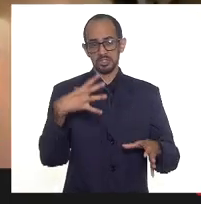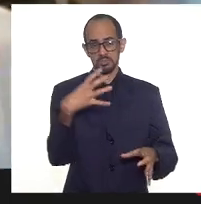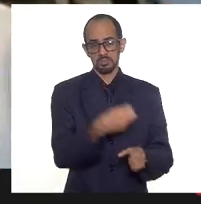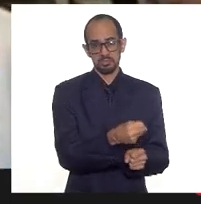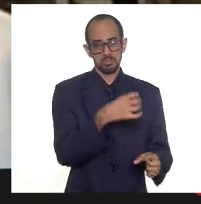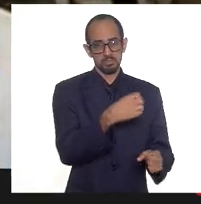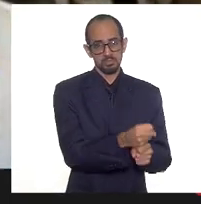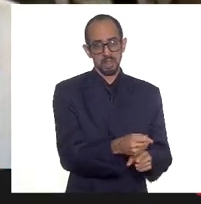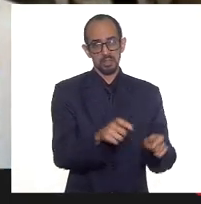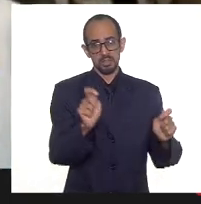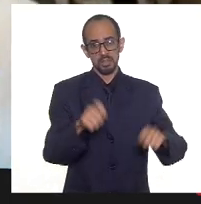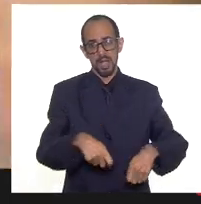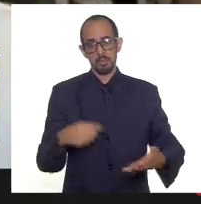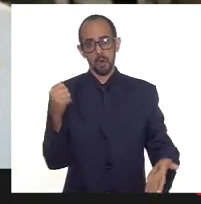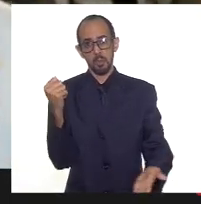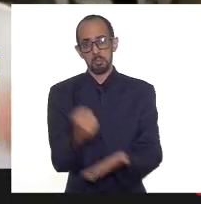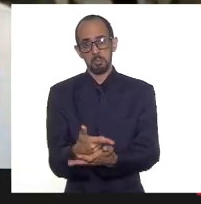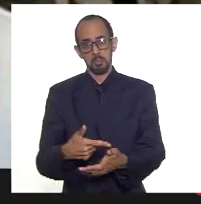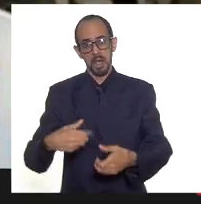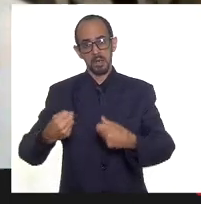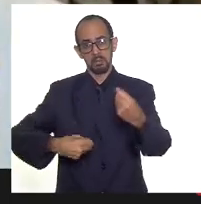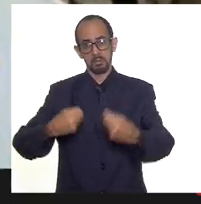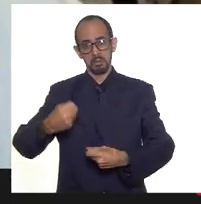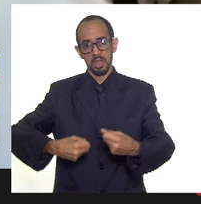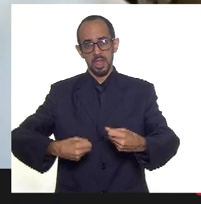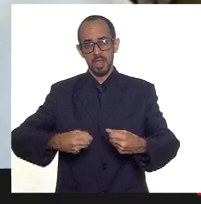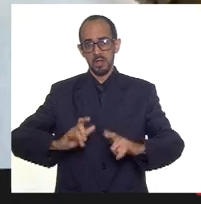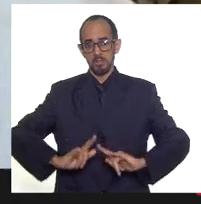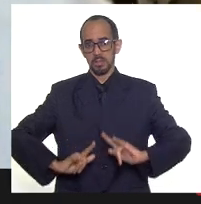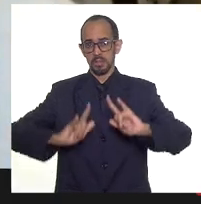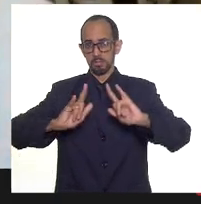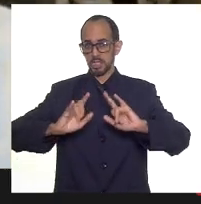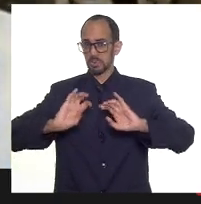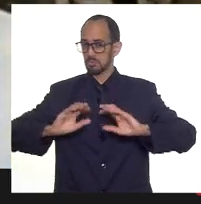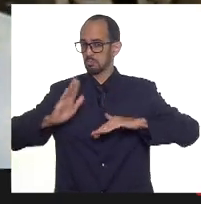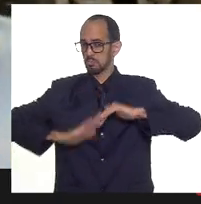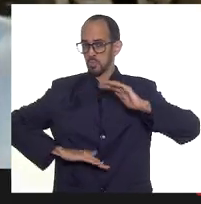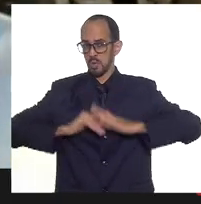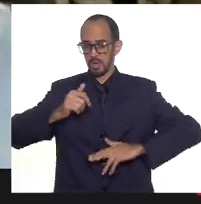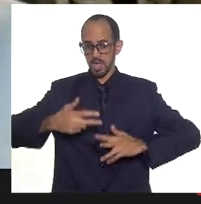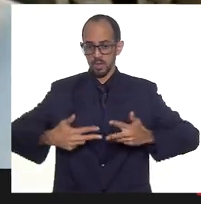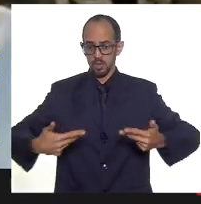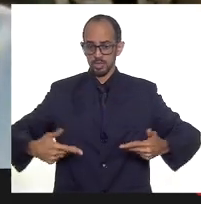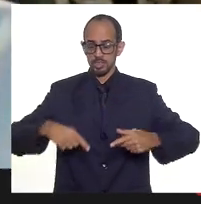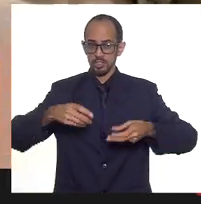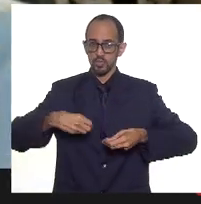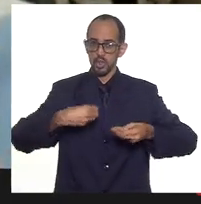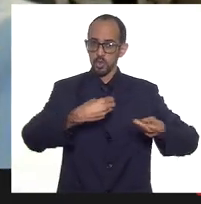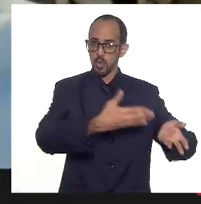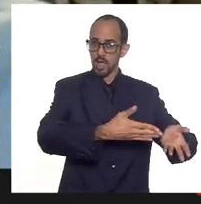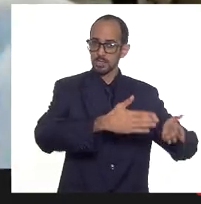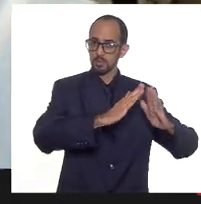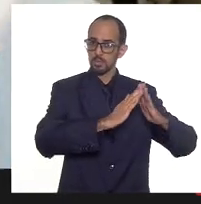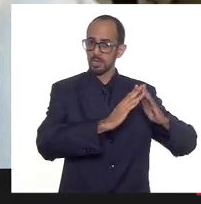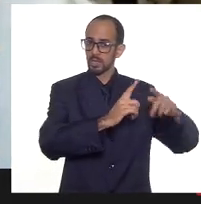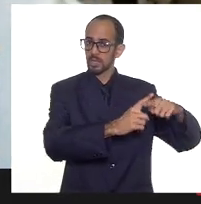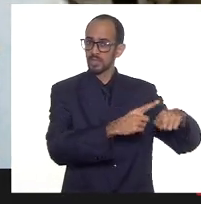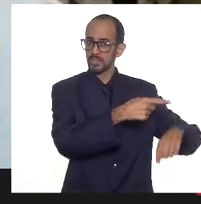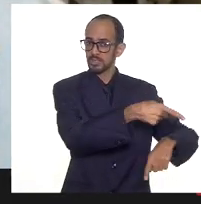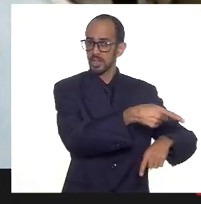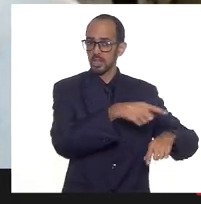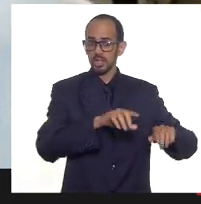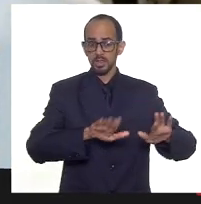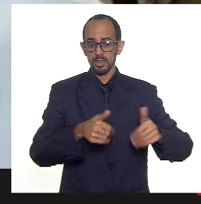para comprar um automóvel, comprar um apartamento, etc. Onde vem esse dinheiro? Ah, foi de doações para a igreja tal, etc. Quer dizer, é